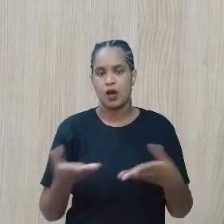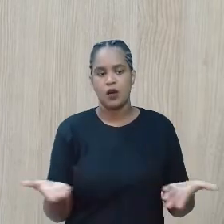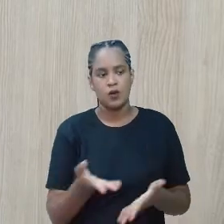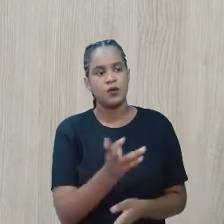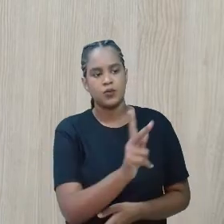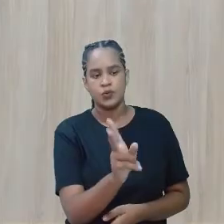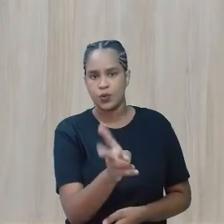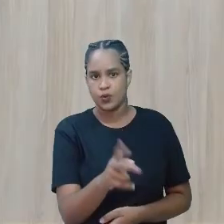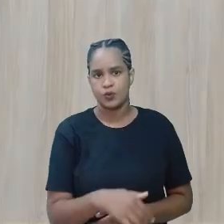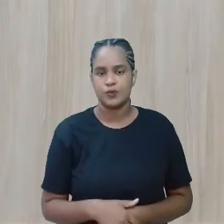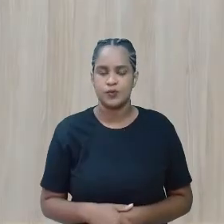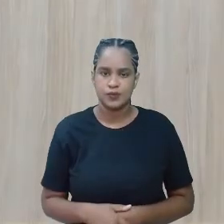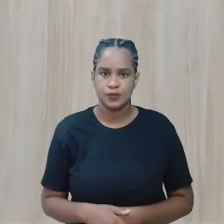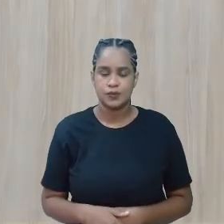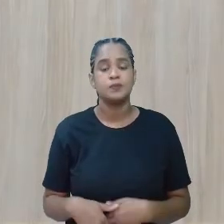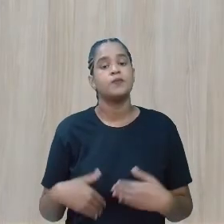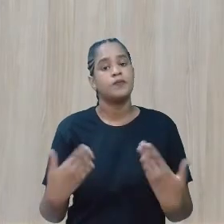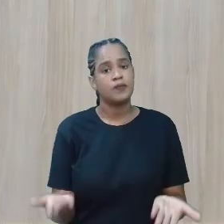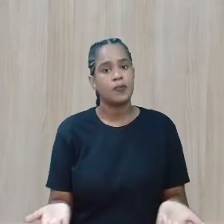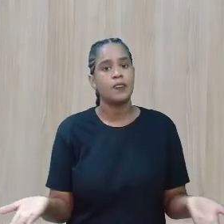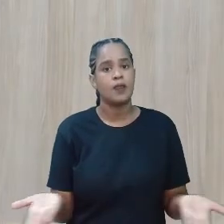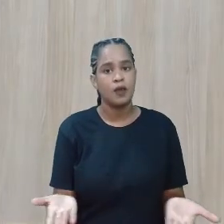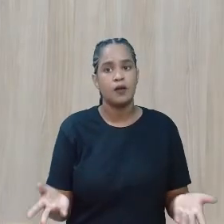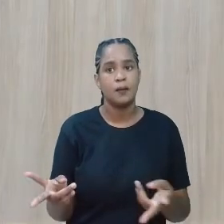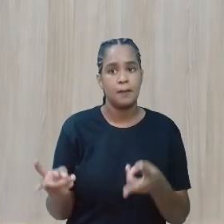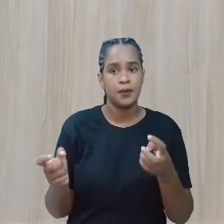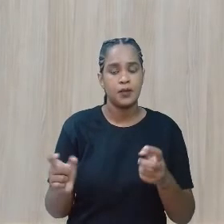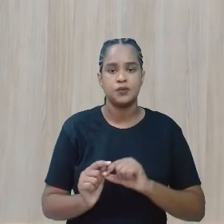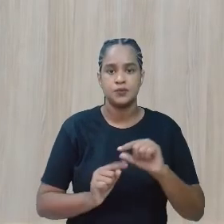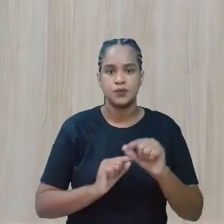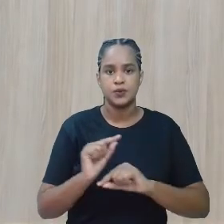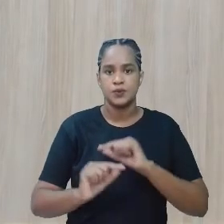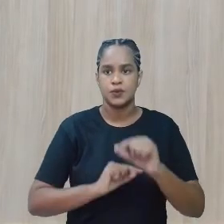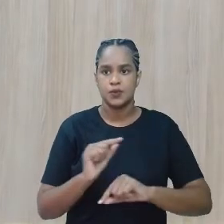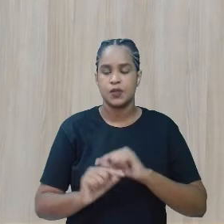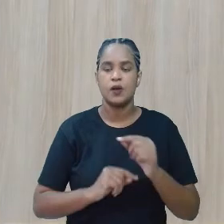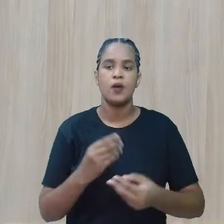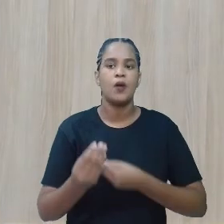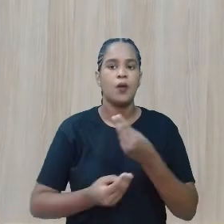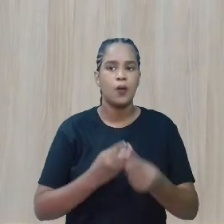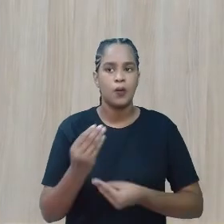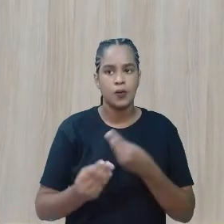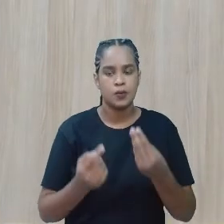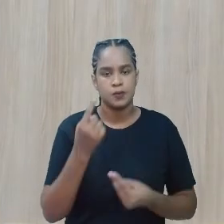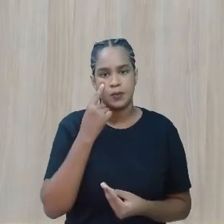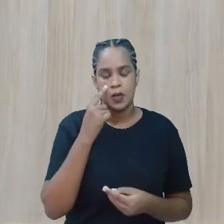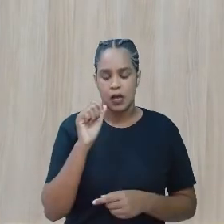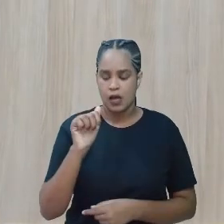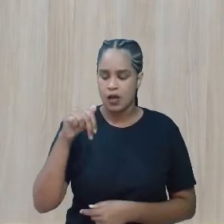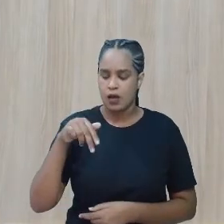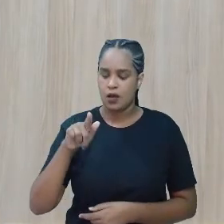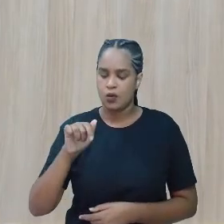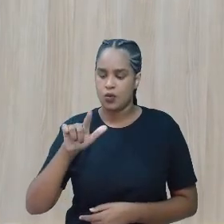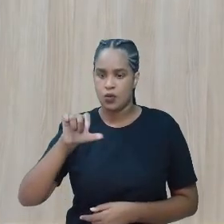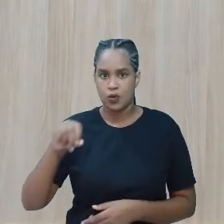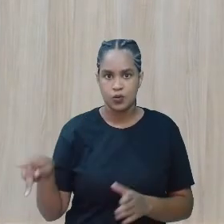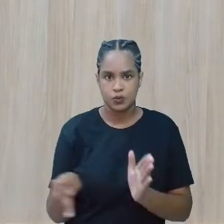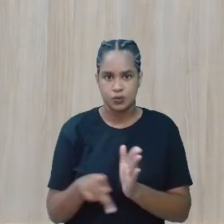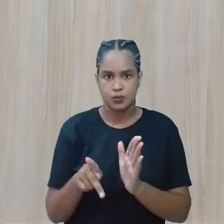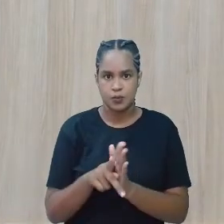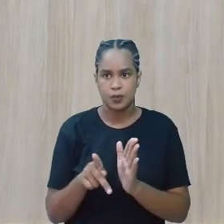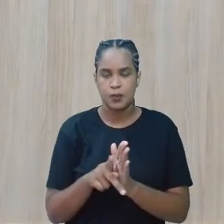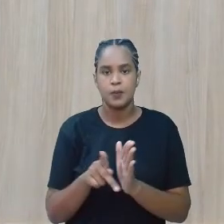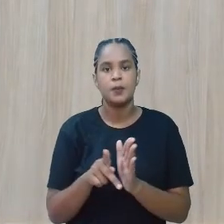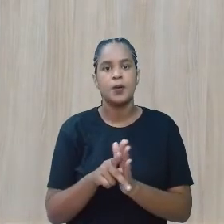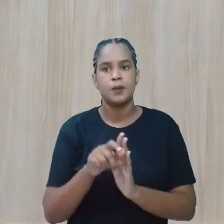aula. Então, vamos observar agora qual é a relação que existe entre esses ângulos que são adjacentes, tá bom?